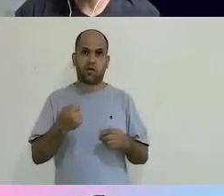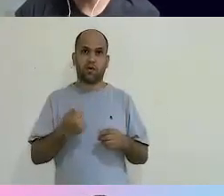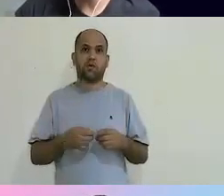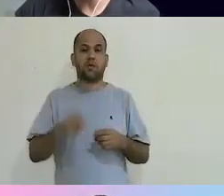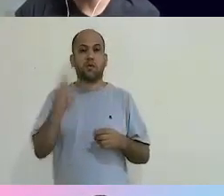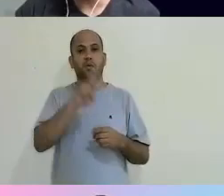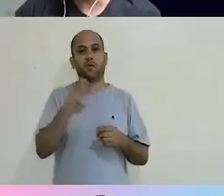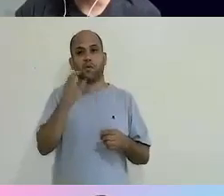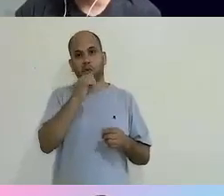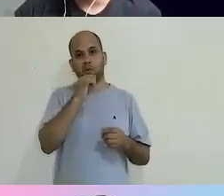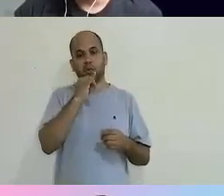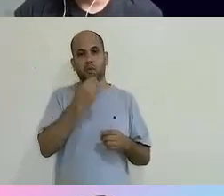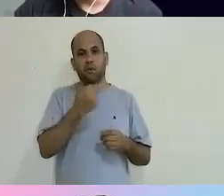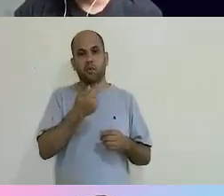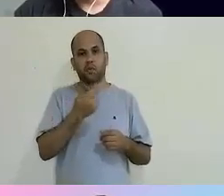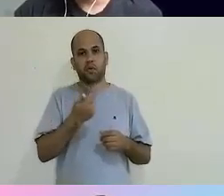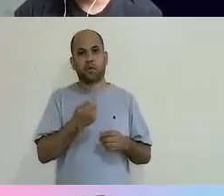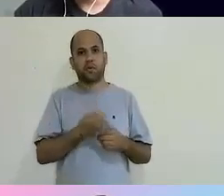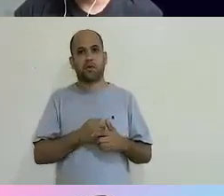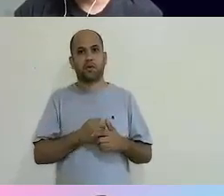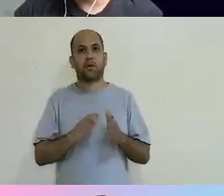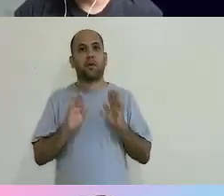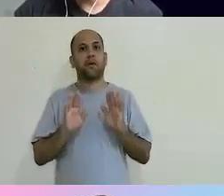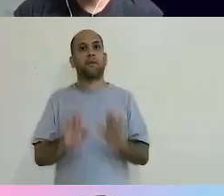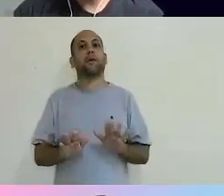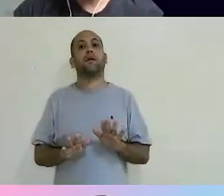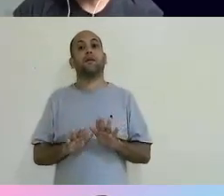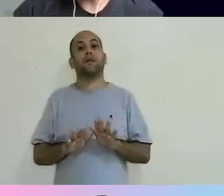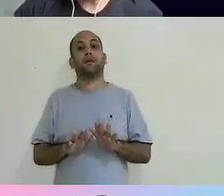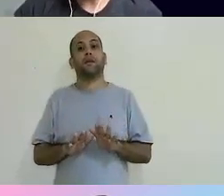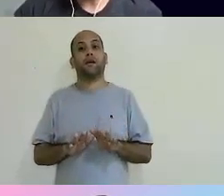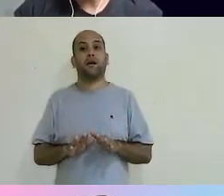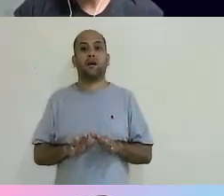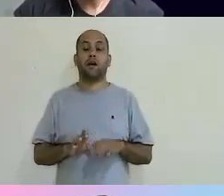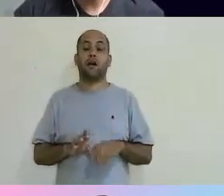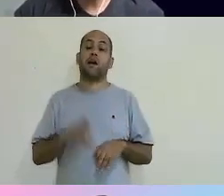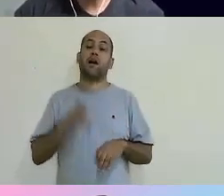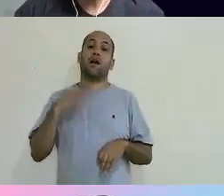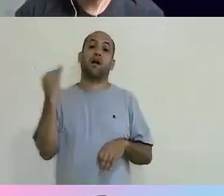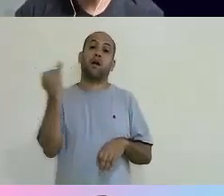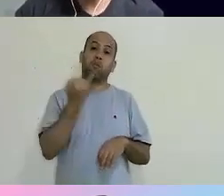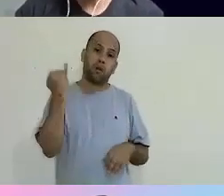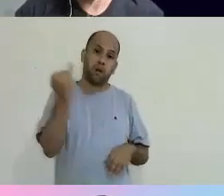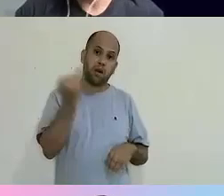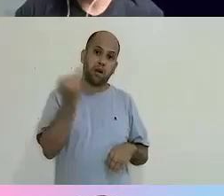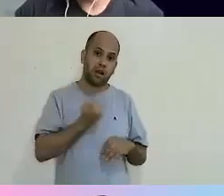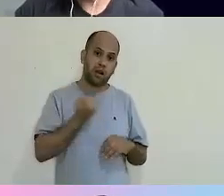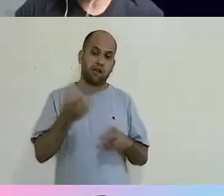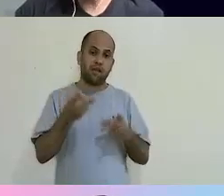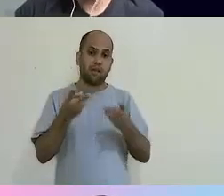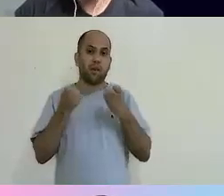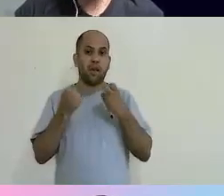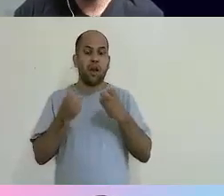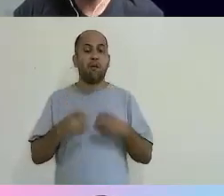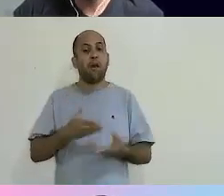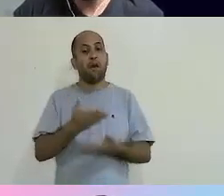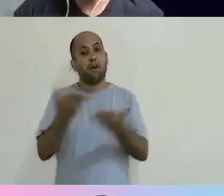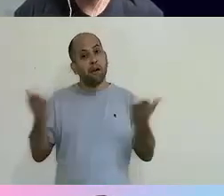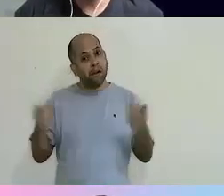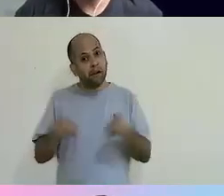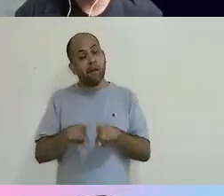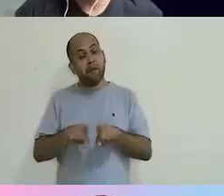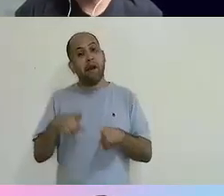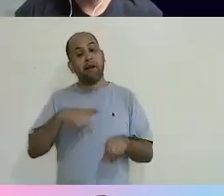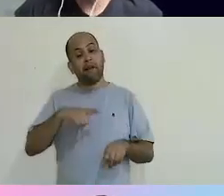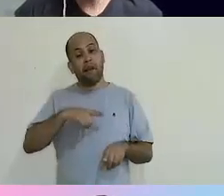mais esse tipo de prática. Mas é super importante você entender isso, até para você ter